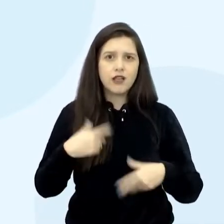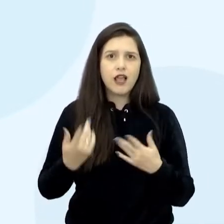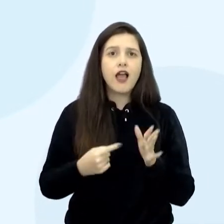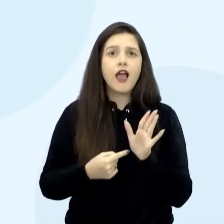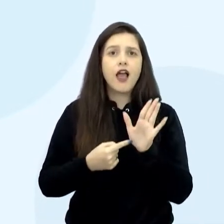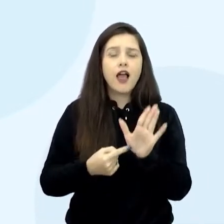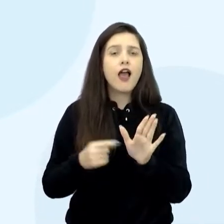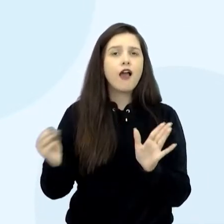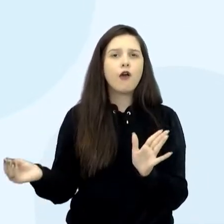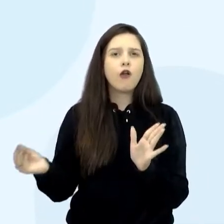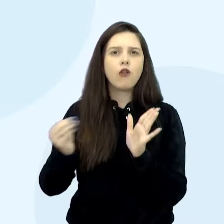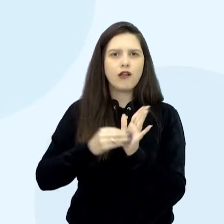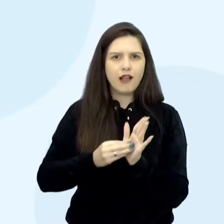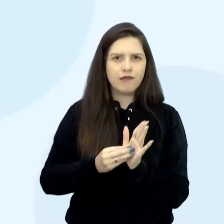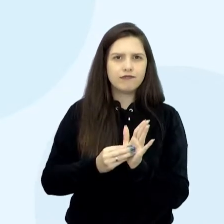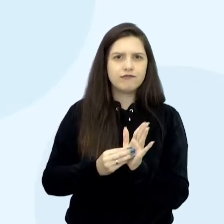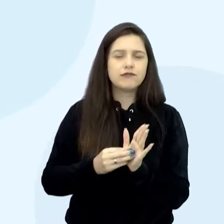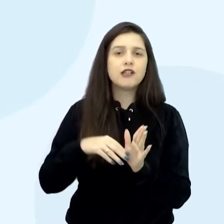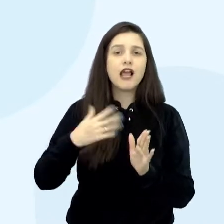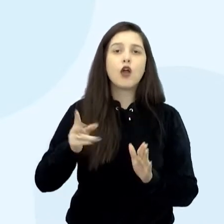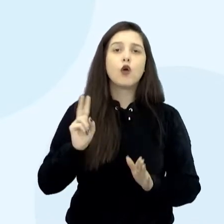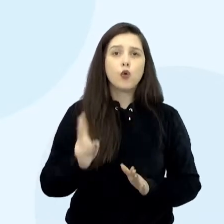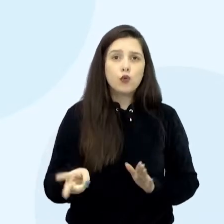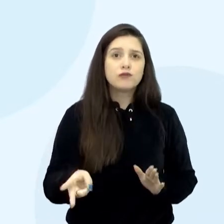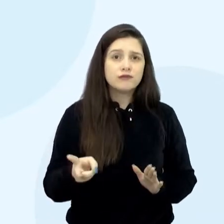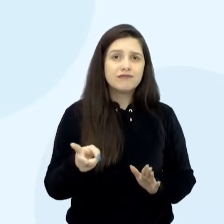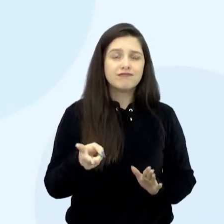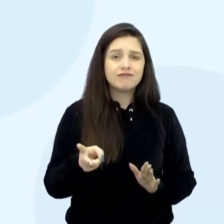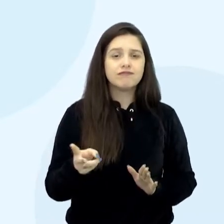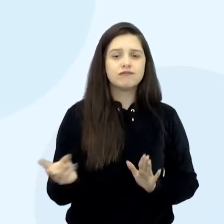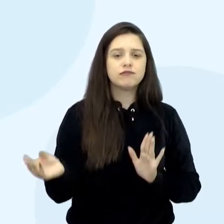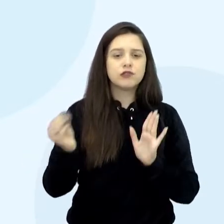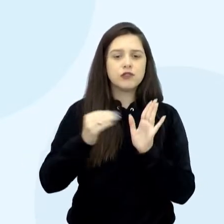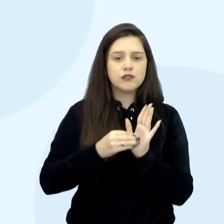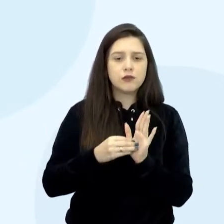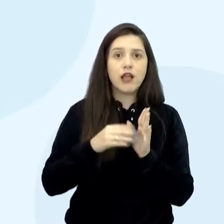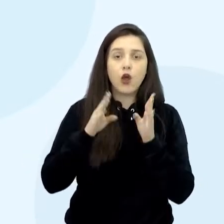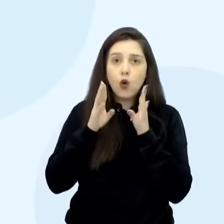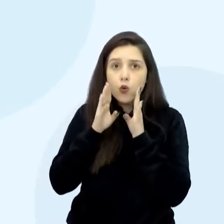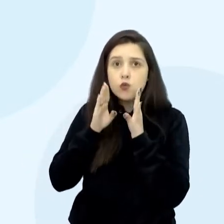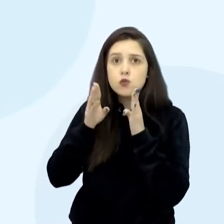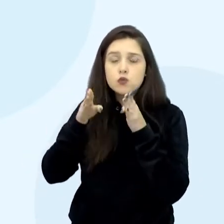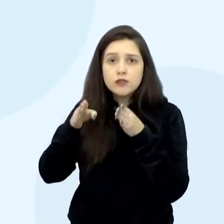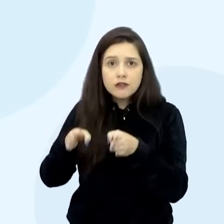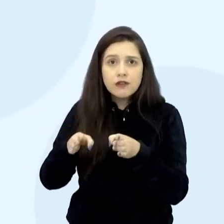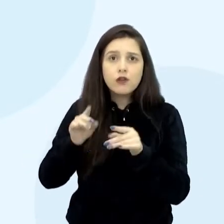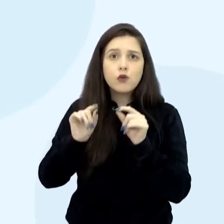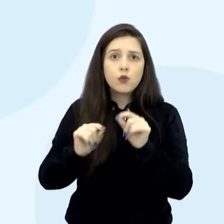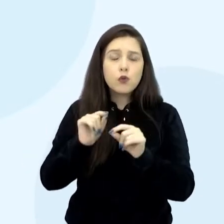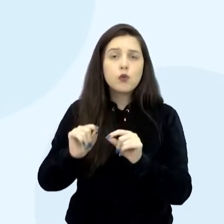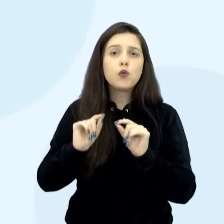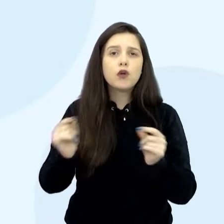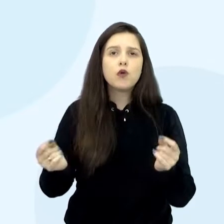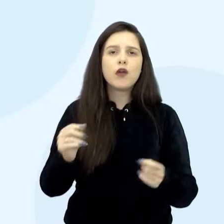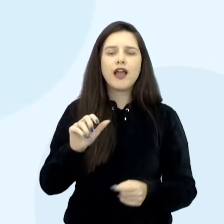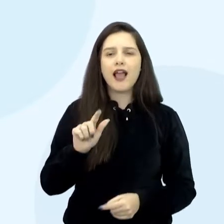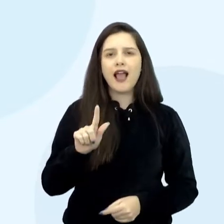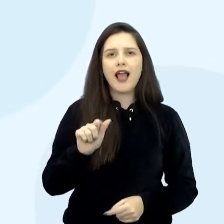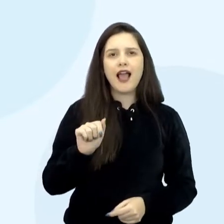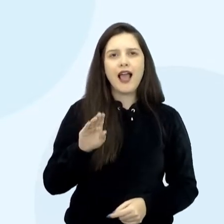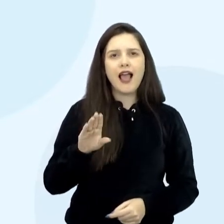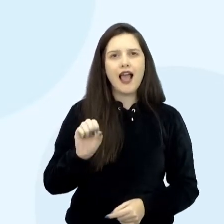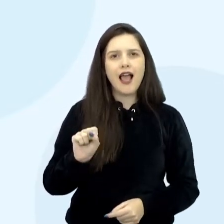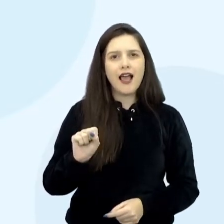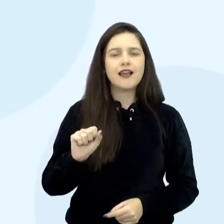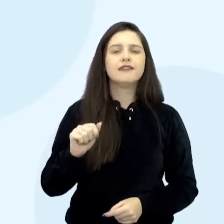lá eu vou colocar, ó, a constante, né, vou colocar a concentração do gás amônia elevado ao quadrado, que é